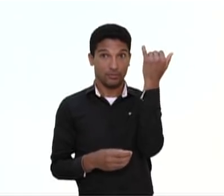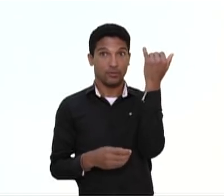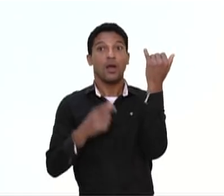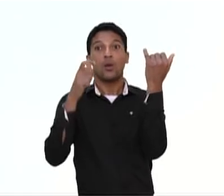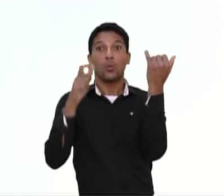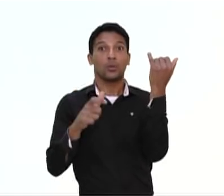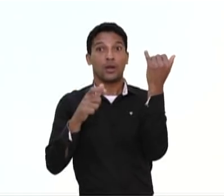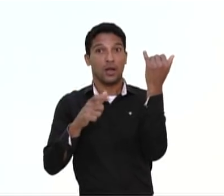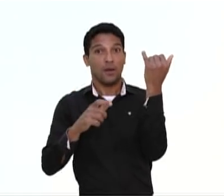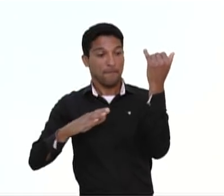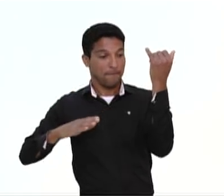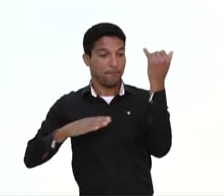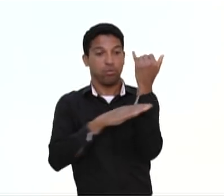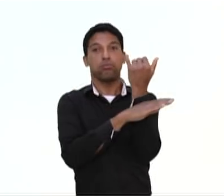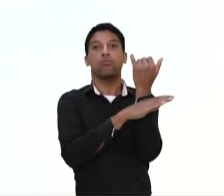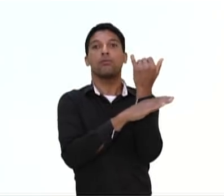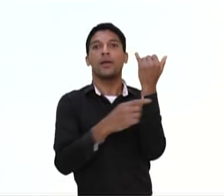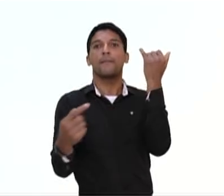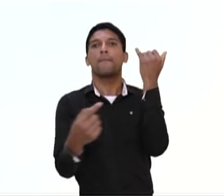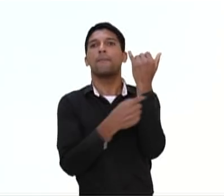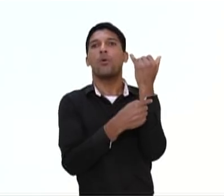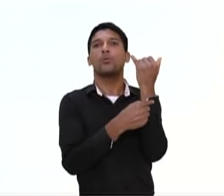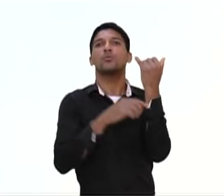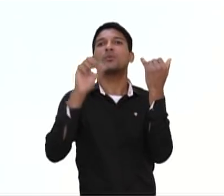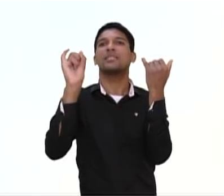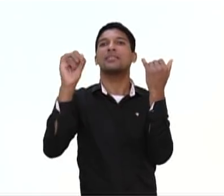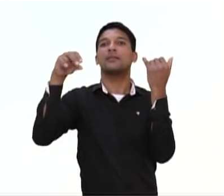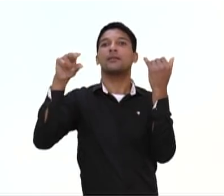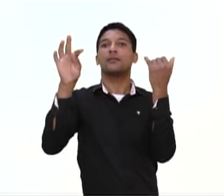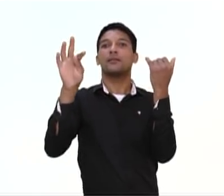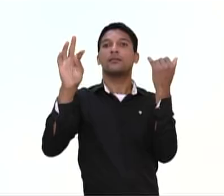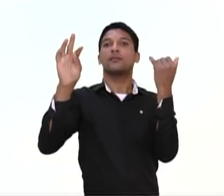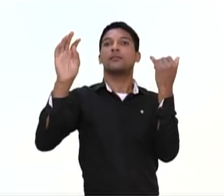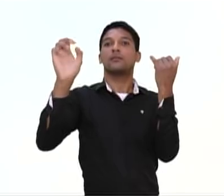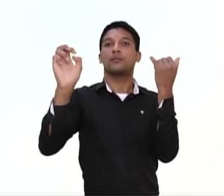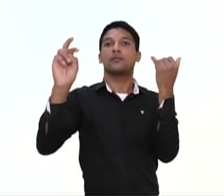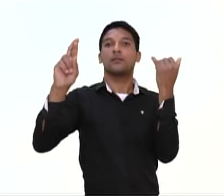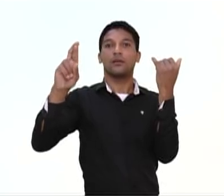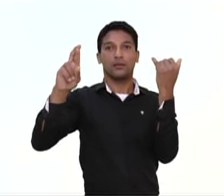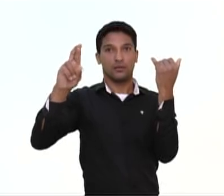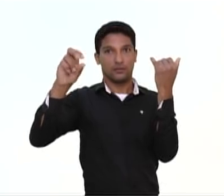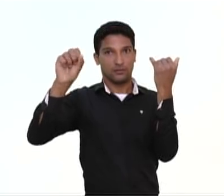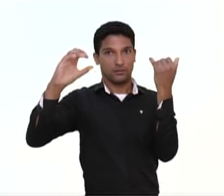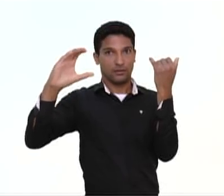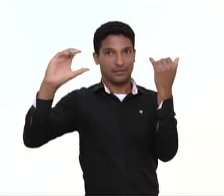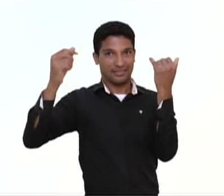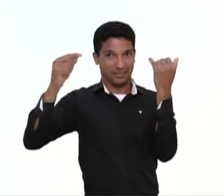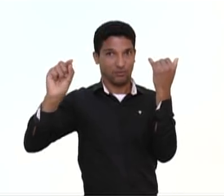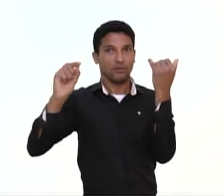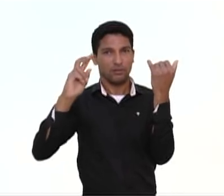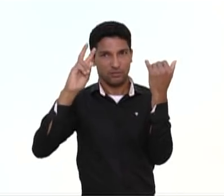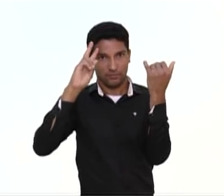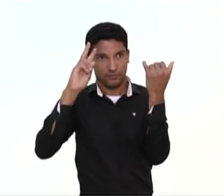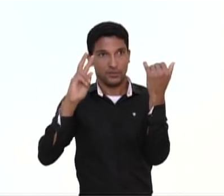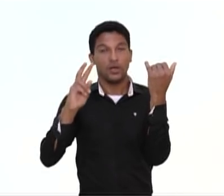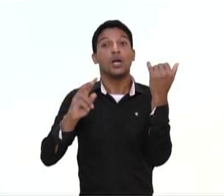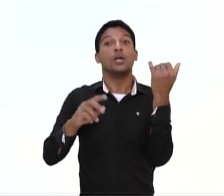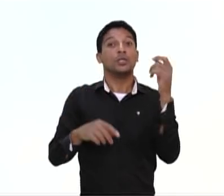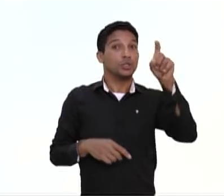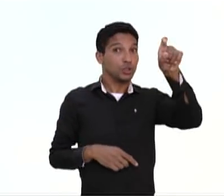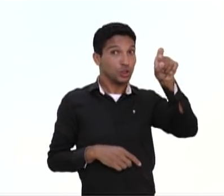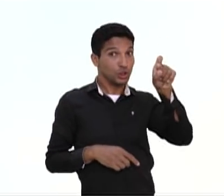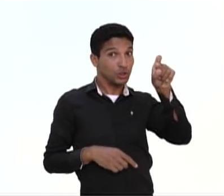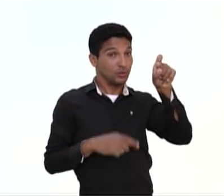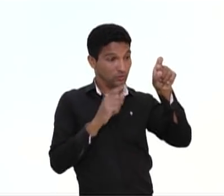função y igual a menos x ao quadrado mais x mais 8, né? Então, lembrando que o x é sempre igual a zero